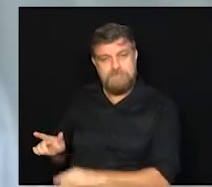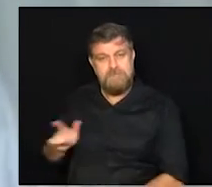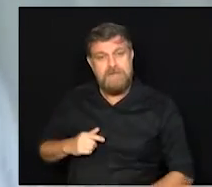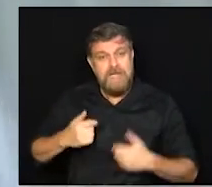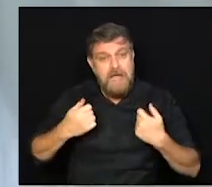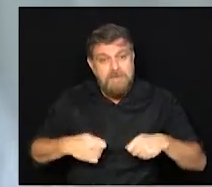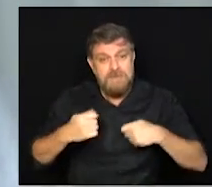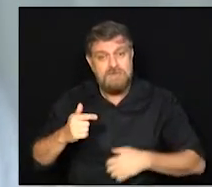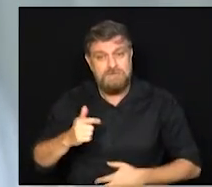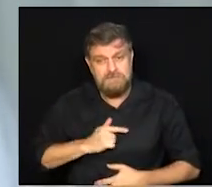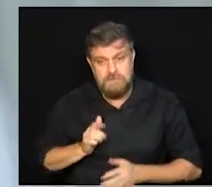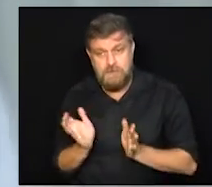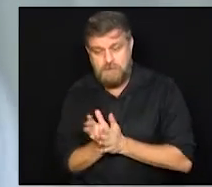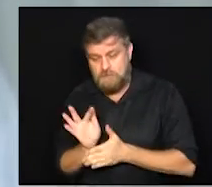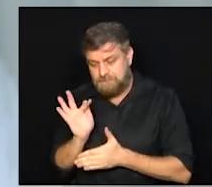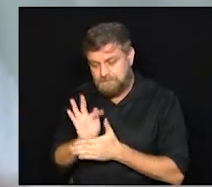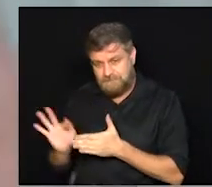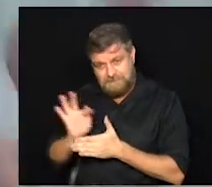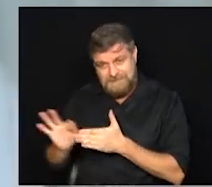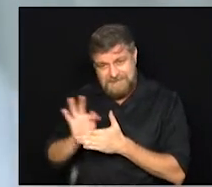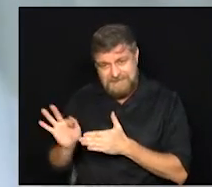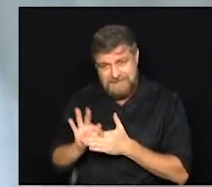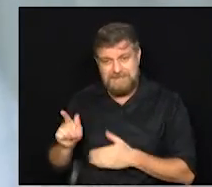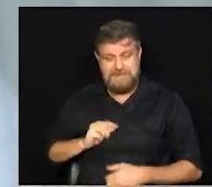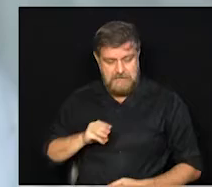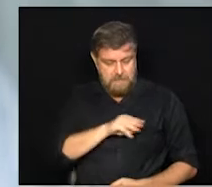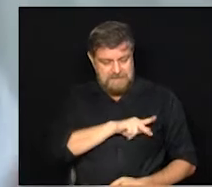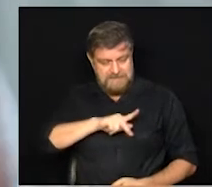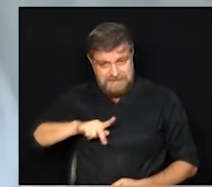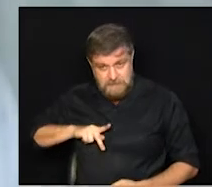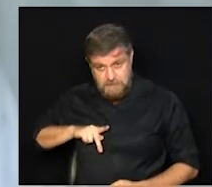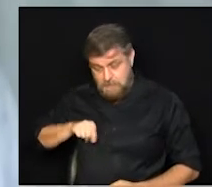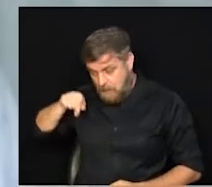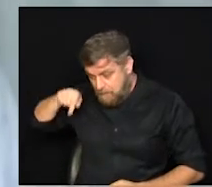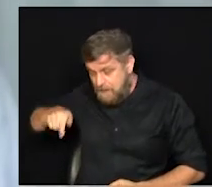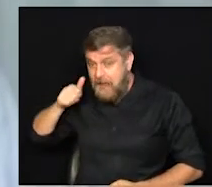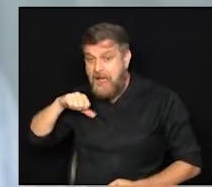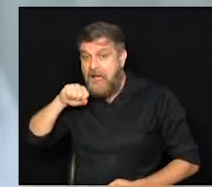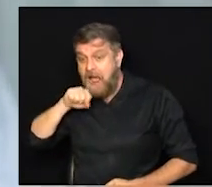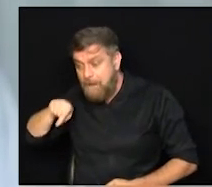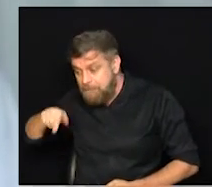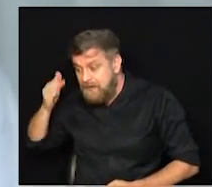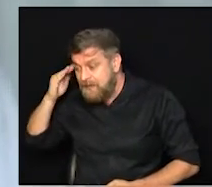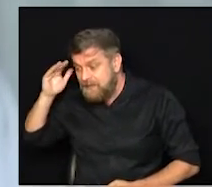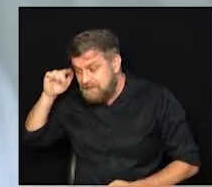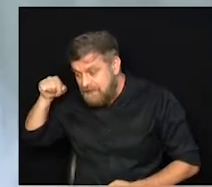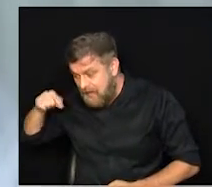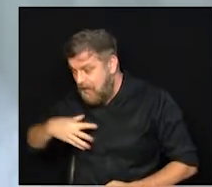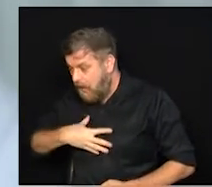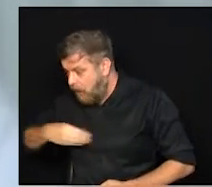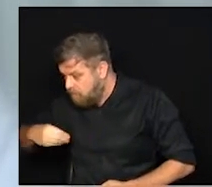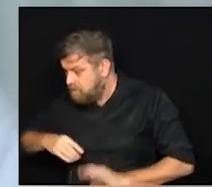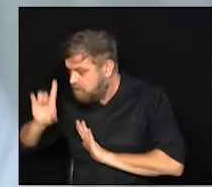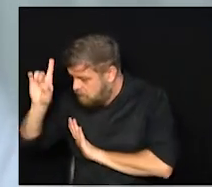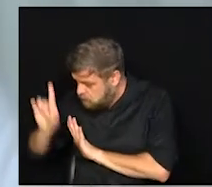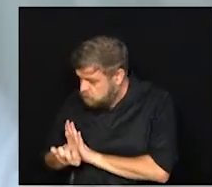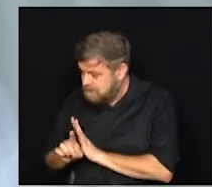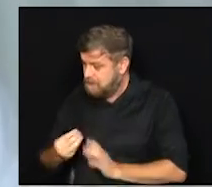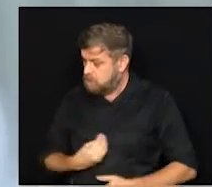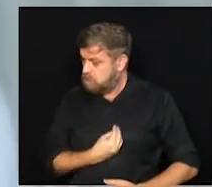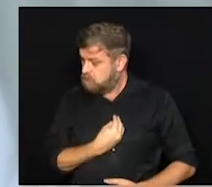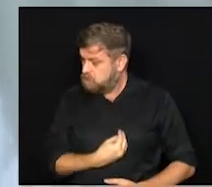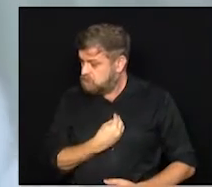a intervenção do Conselho Tutelar, do Ministério Público, para a mãe entender que a criança tem o direito de viver,